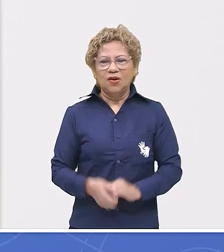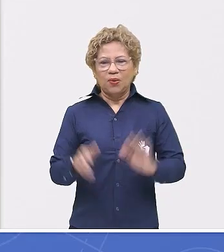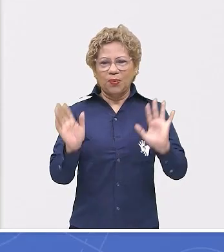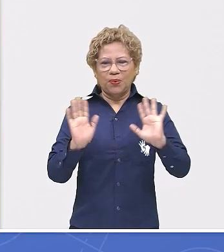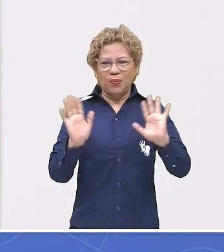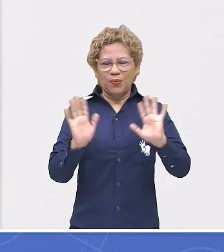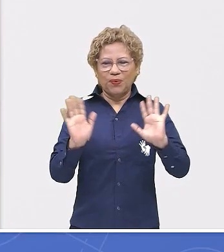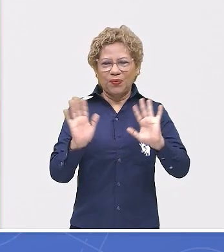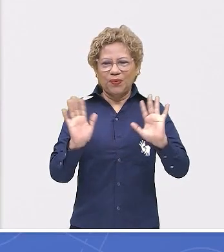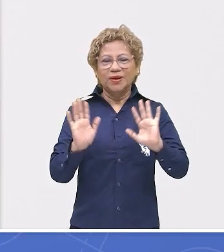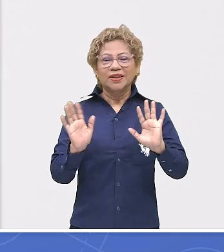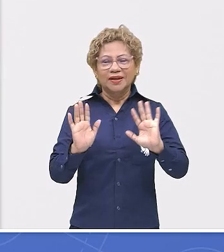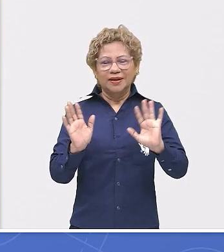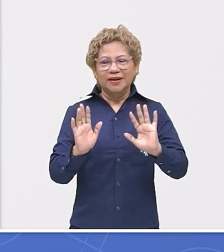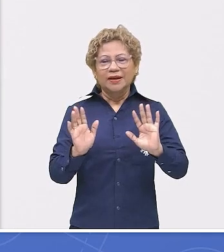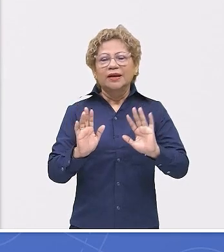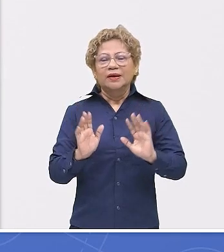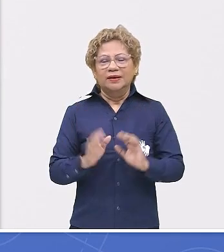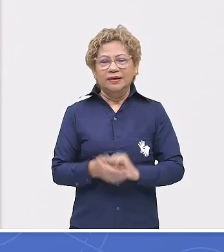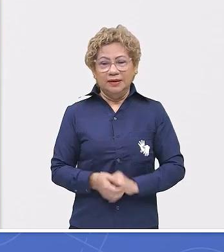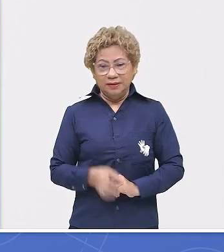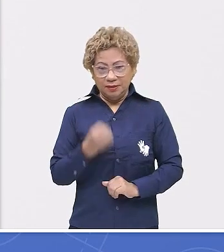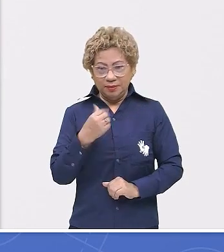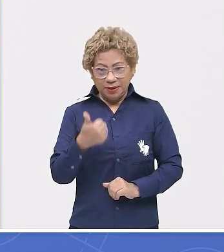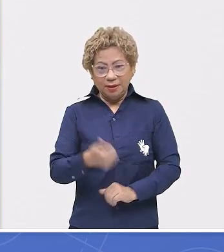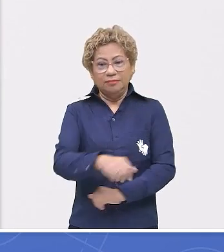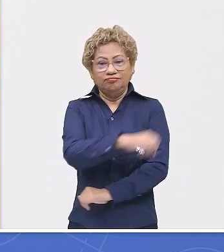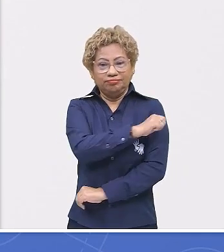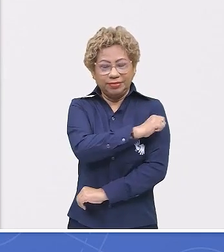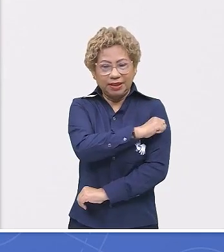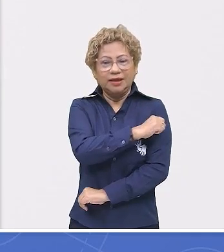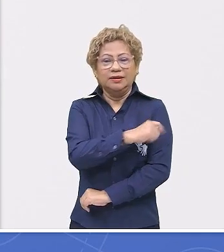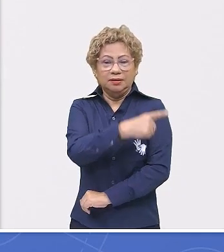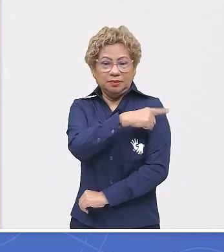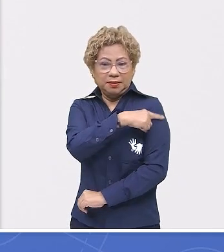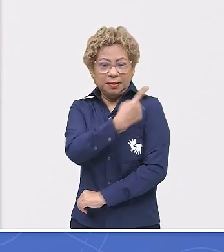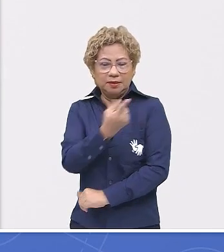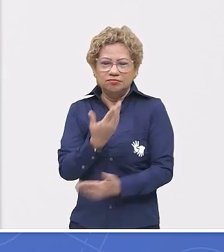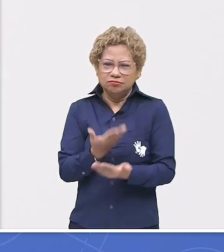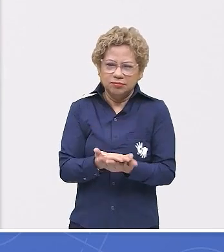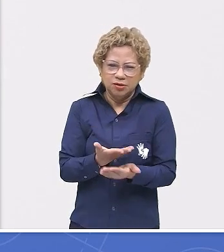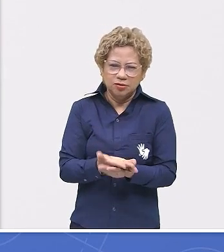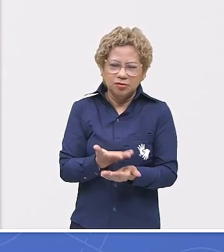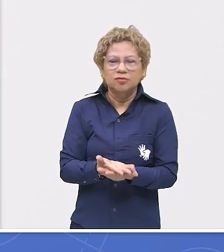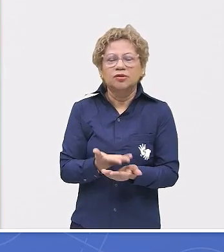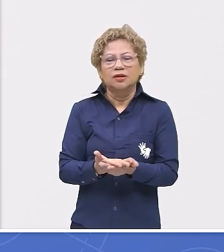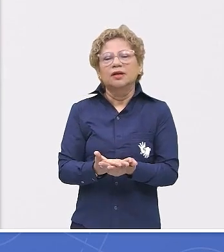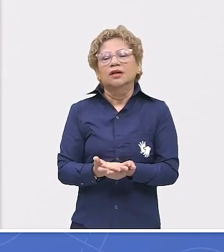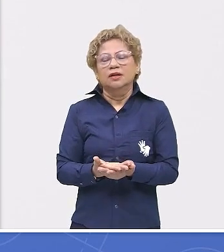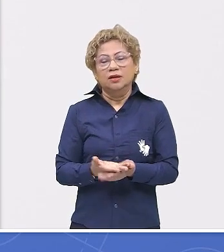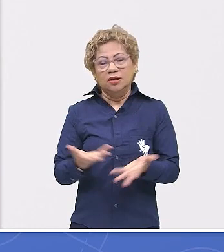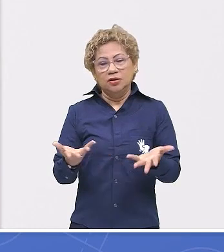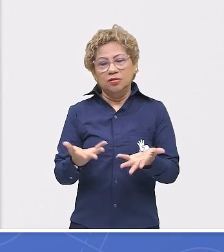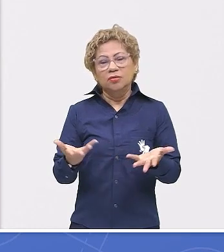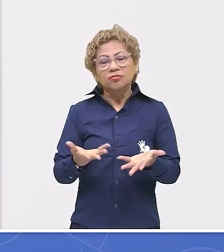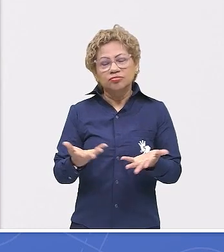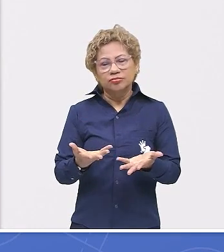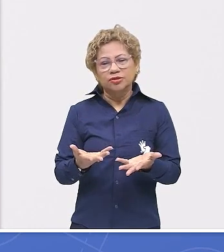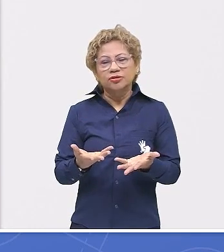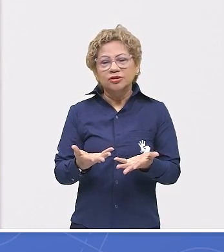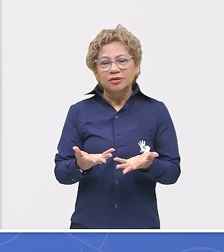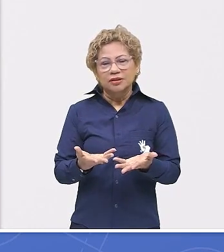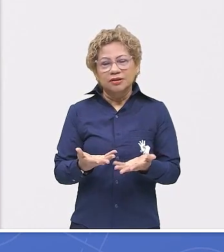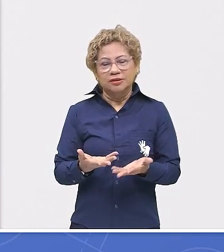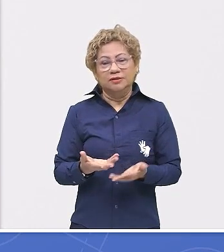Olá a todos vocês, alunos do ensino médio, primeiro ano. Estamos aqui reunidos para termos as